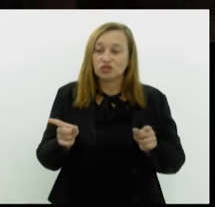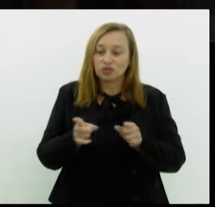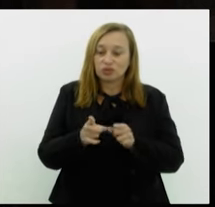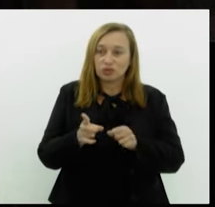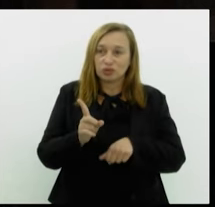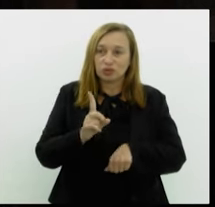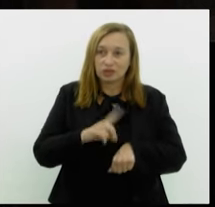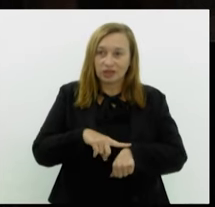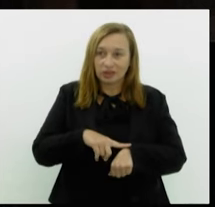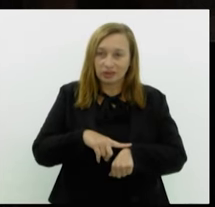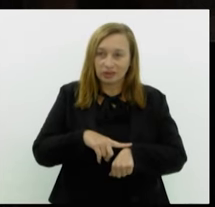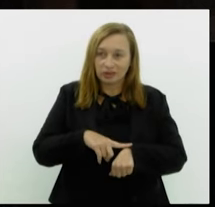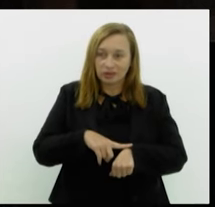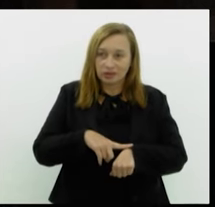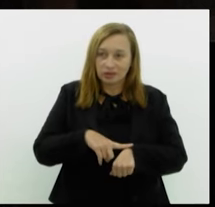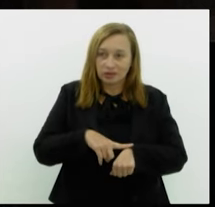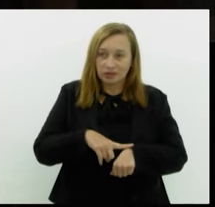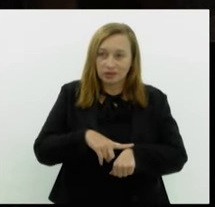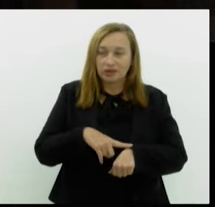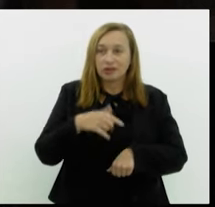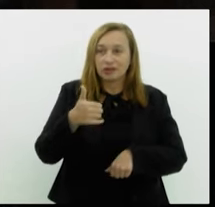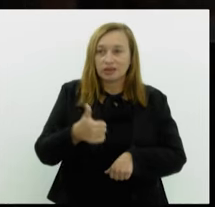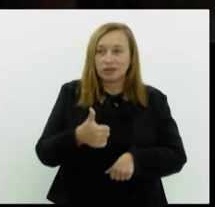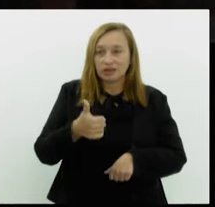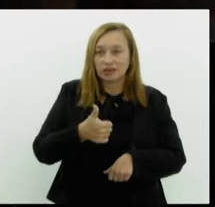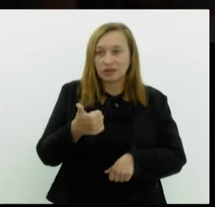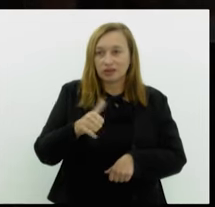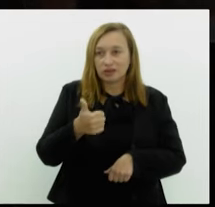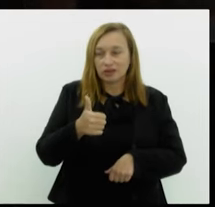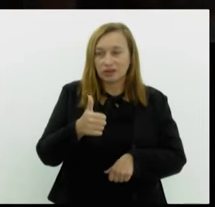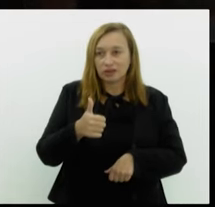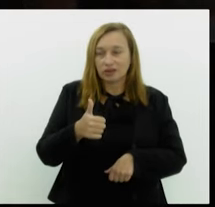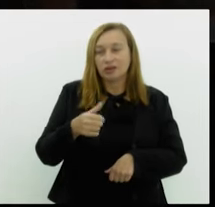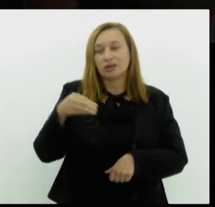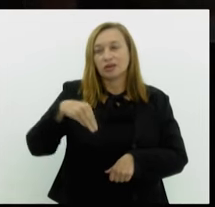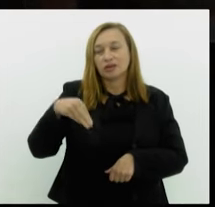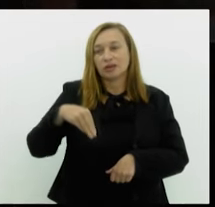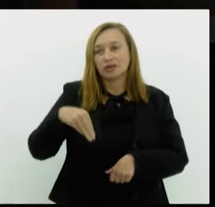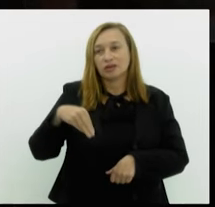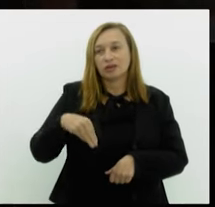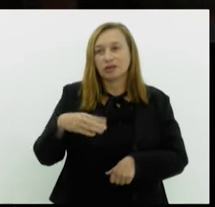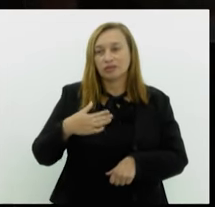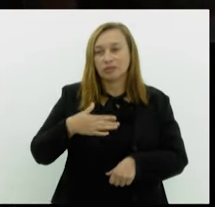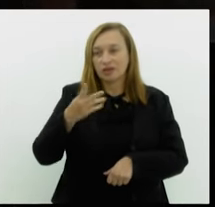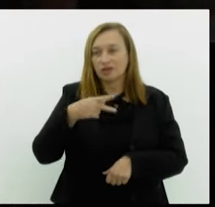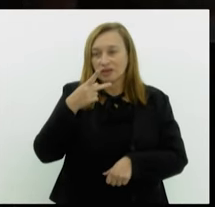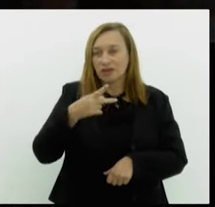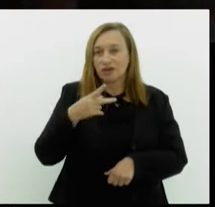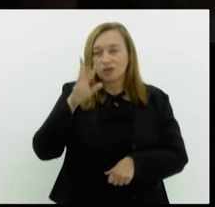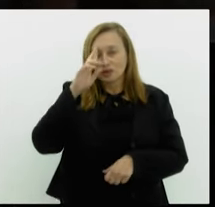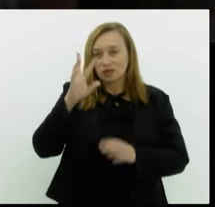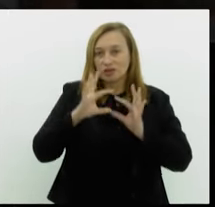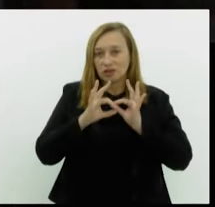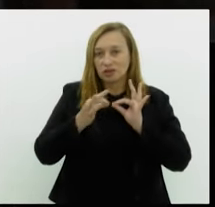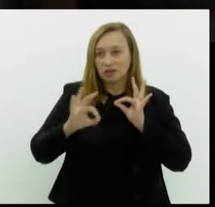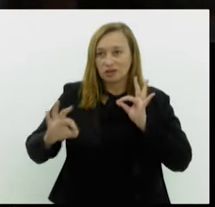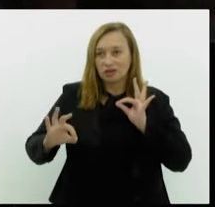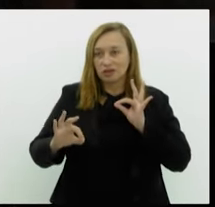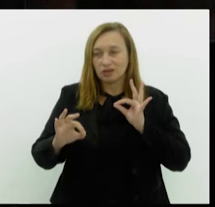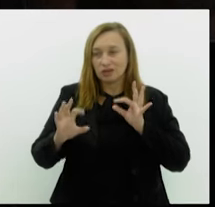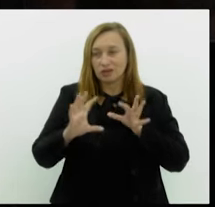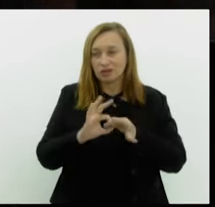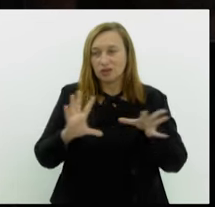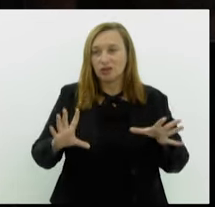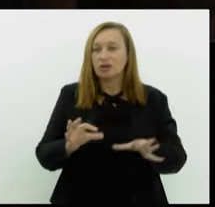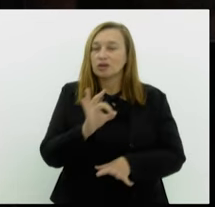no 11º minuto da minha fala, e o senhor, um ato de generosidade, permitiu que eu me alongasse, mas eu